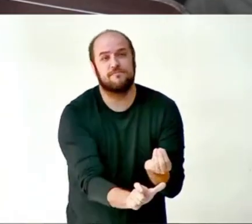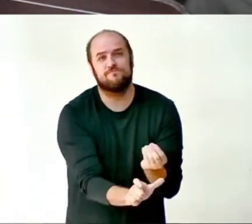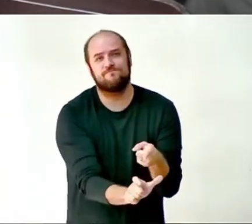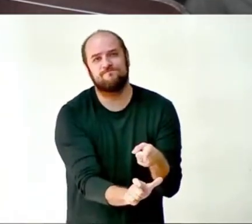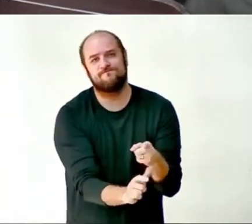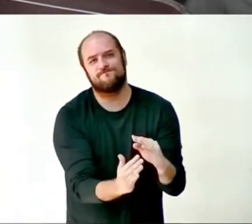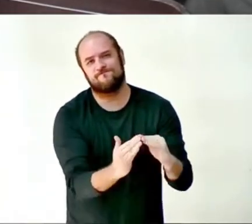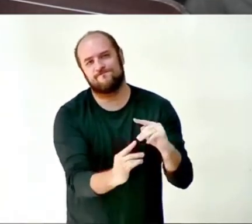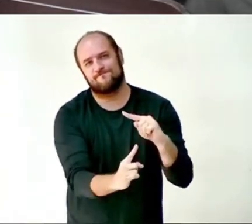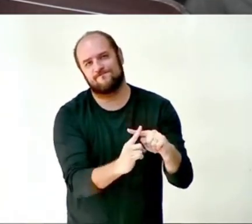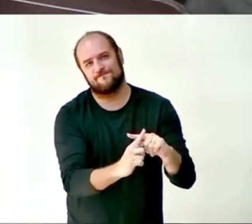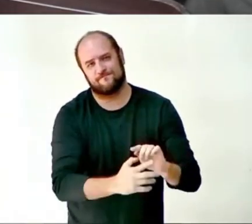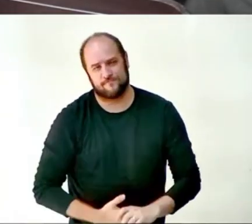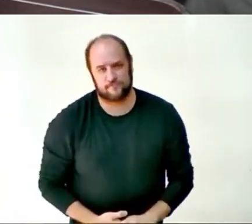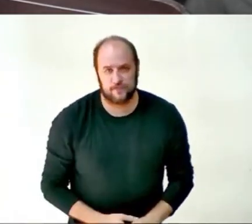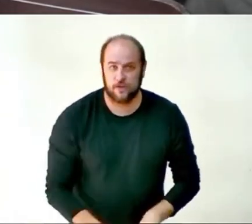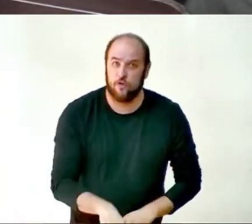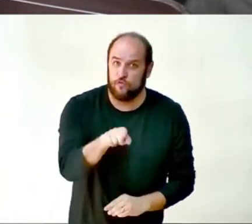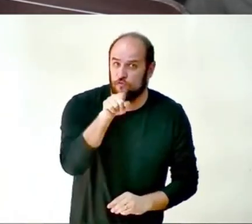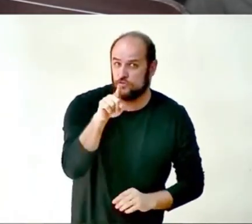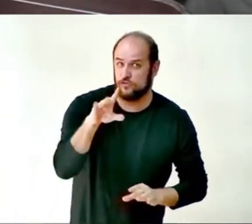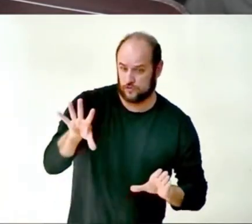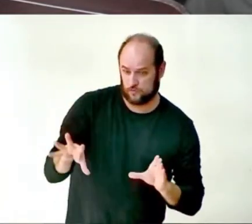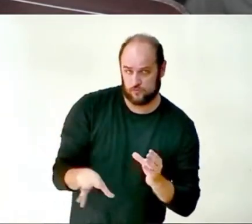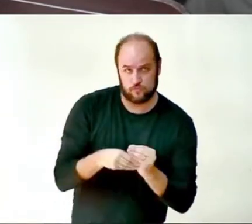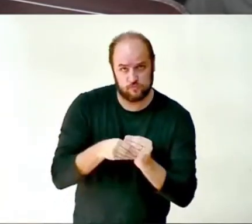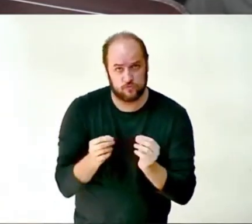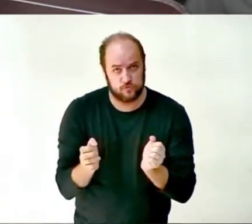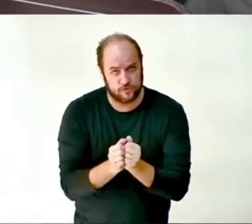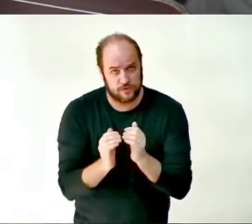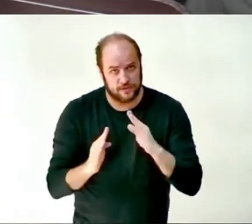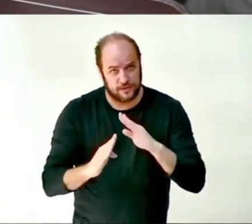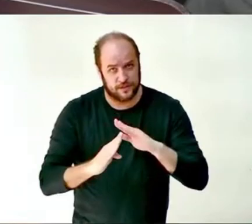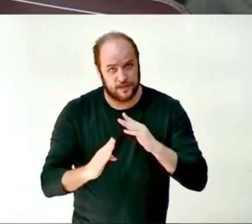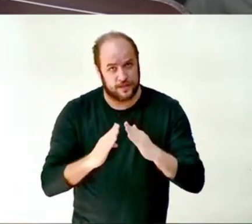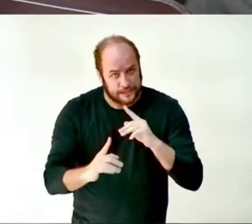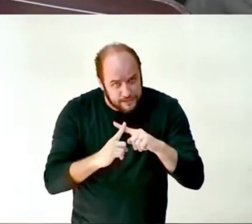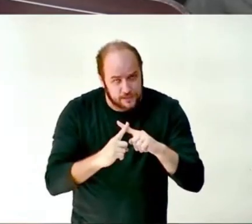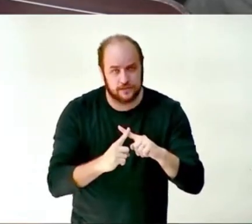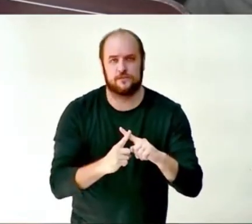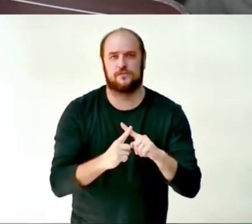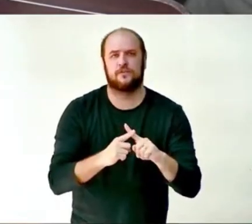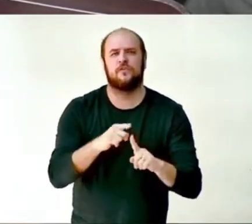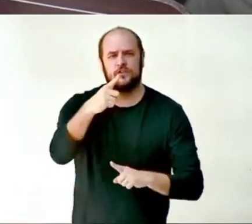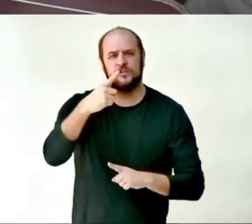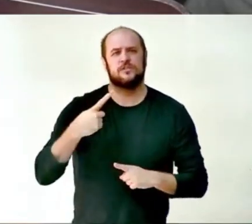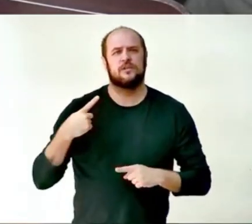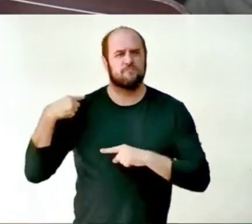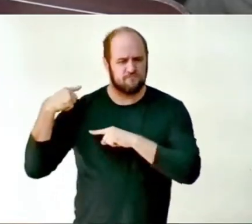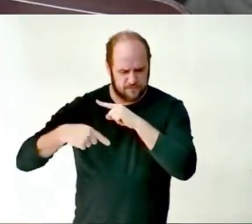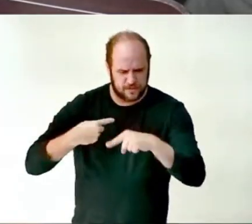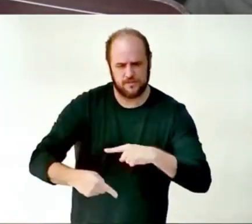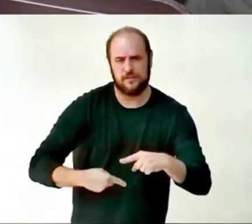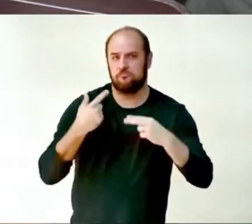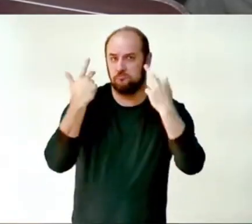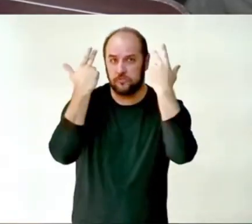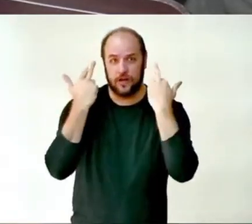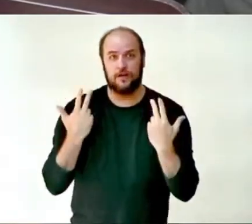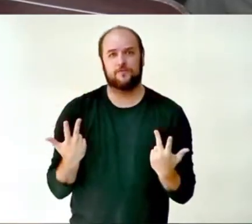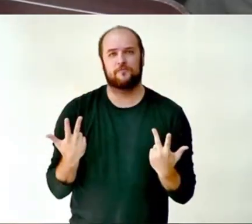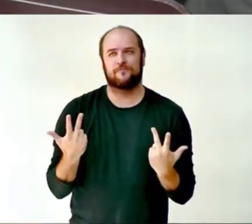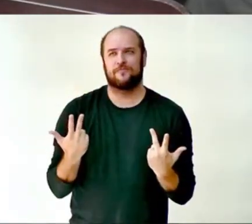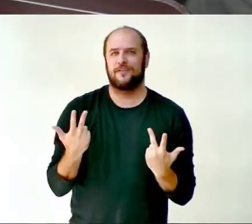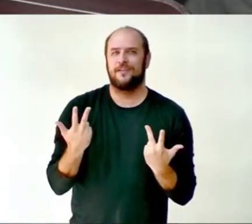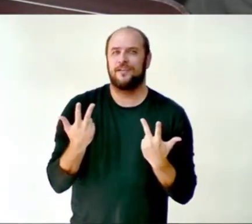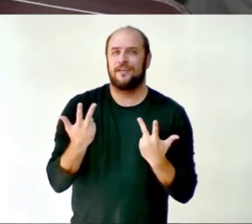parte de uma igreja, você é um beneficiário, você é um herdeiro natural. Lhe foi outorgado o